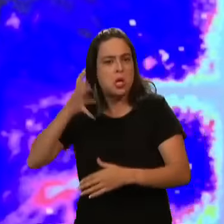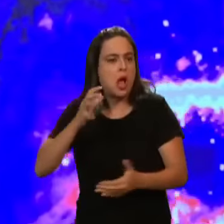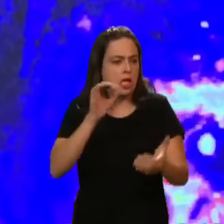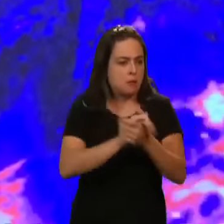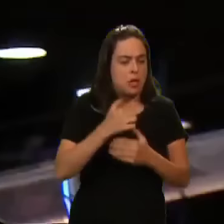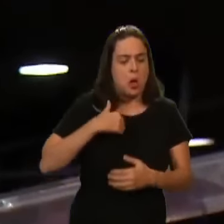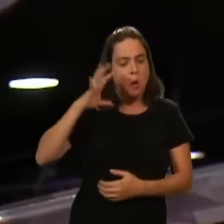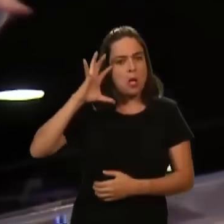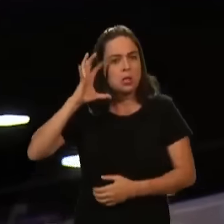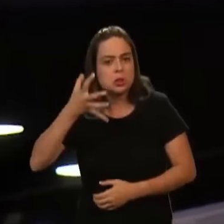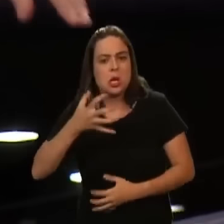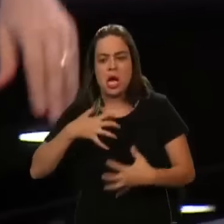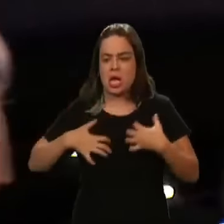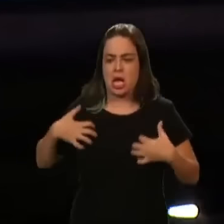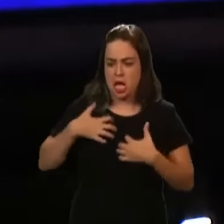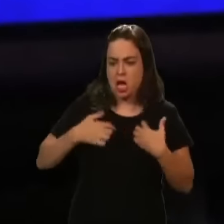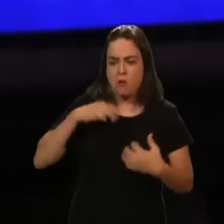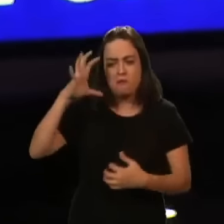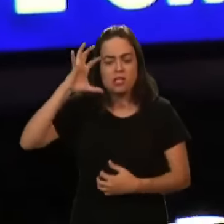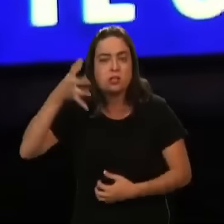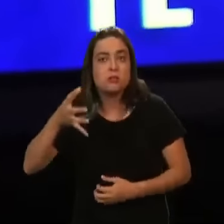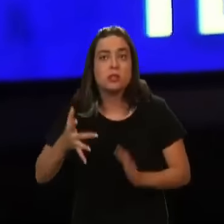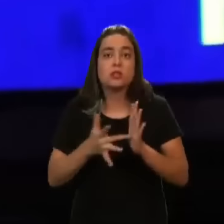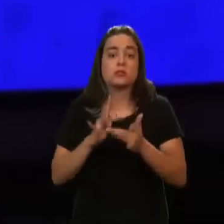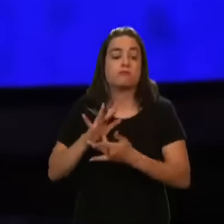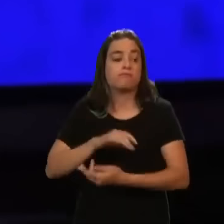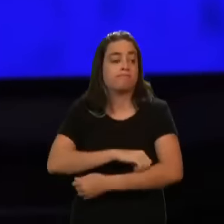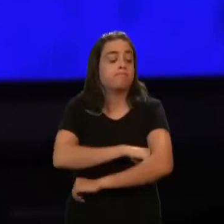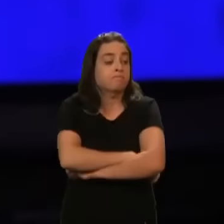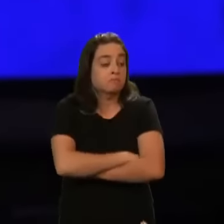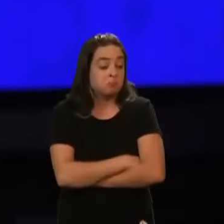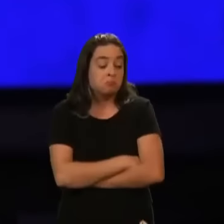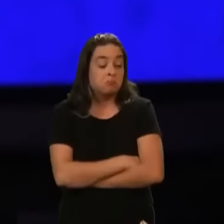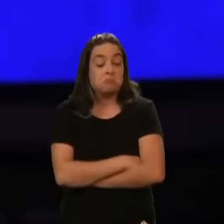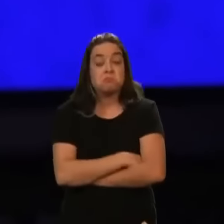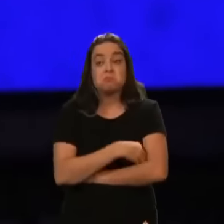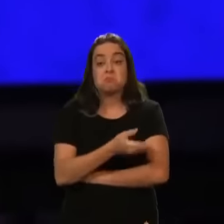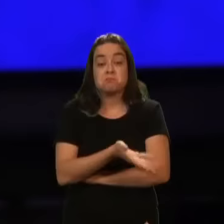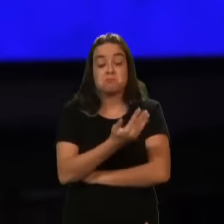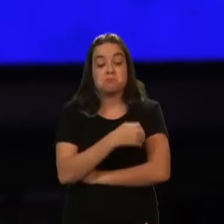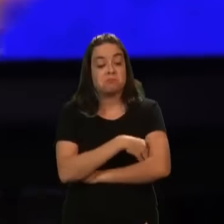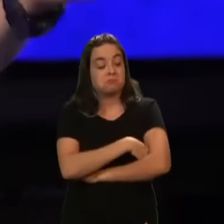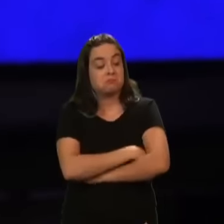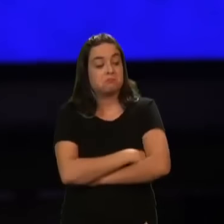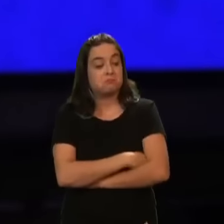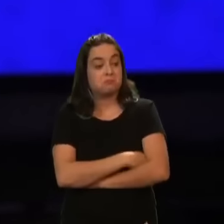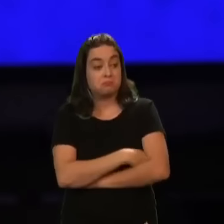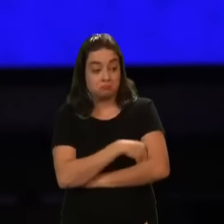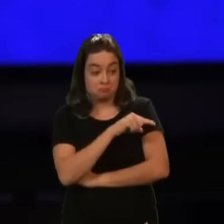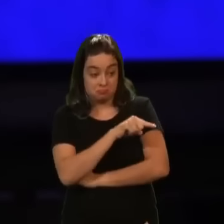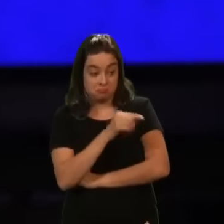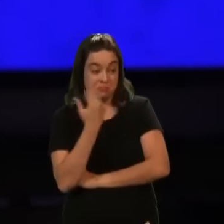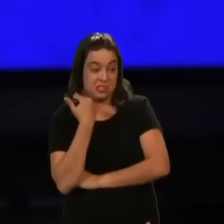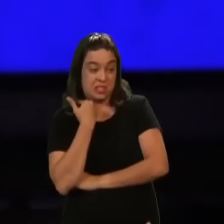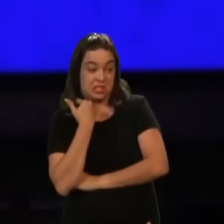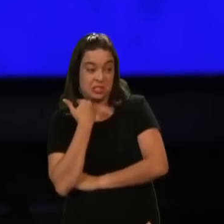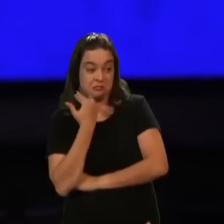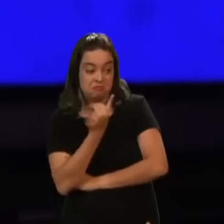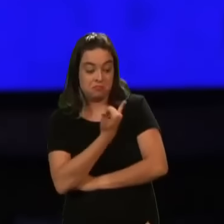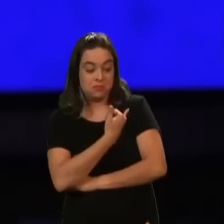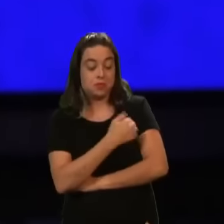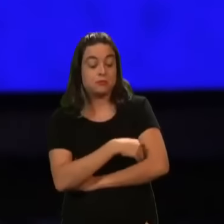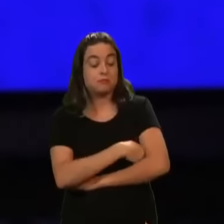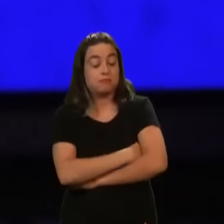aqui eu resolvo, essa depressão aqui eu resolvo, e Jesus está aqui, ó. Tá bom. Dia que você cansar, estamos aí.